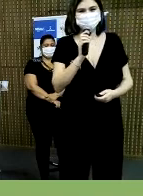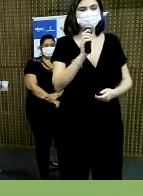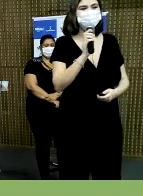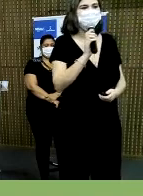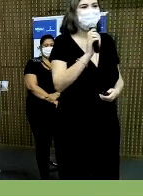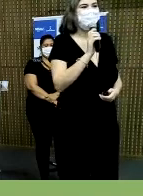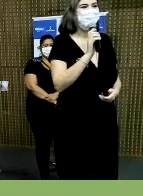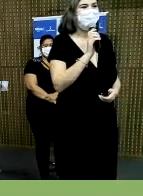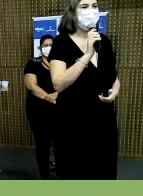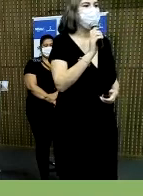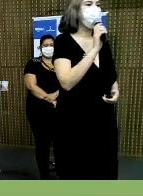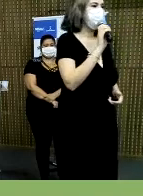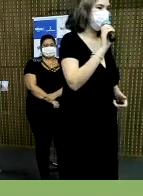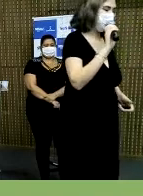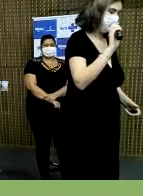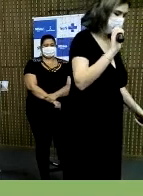2 anos.